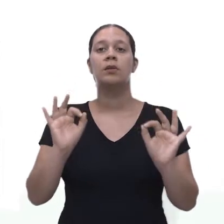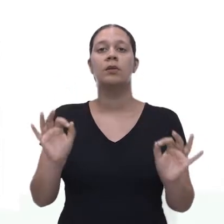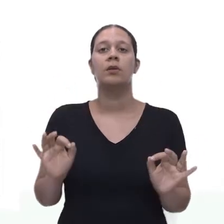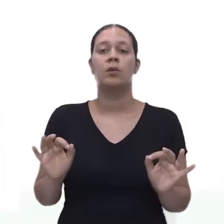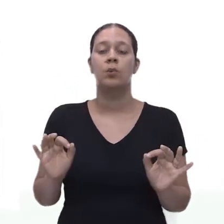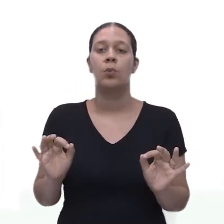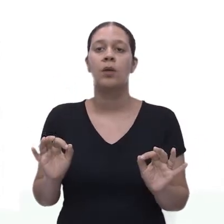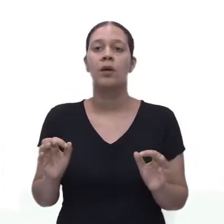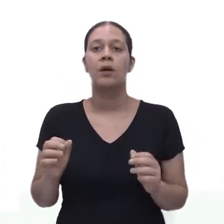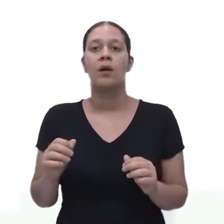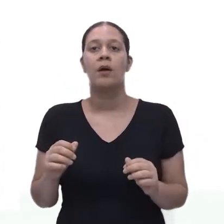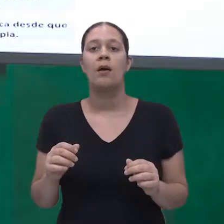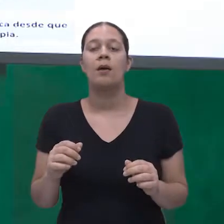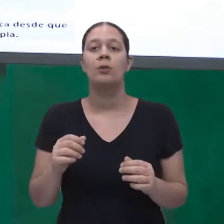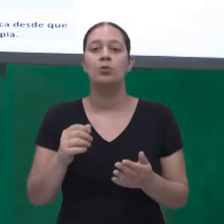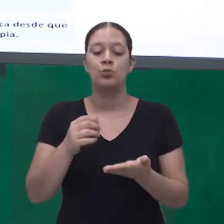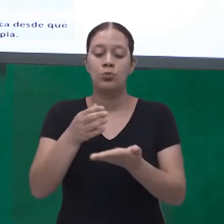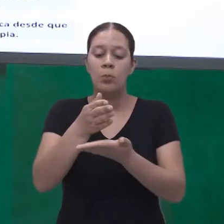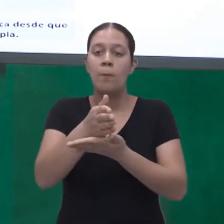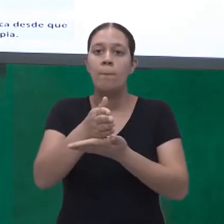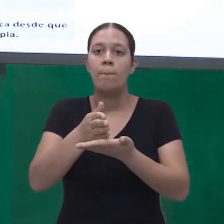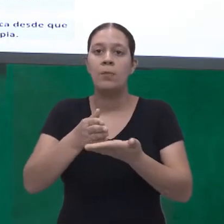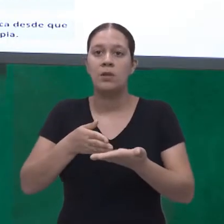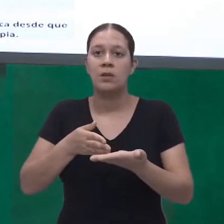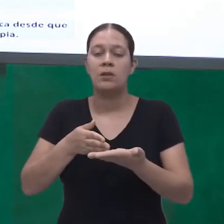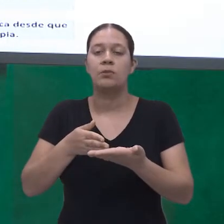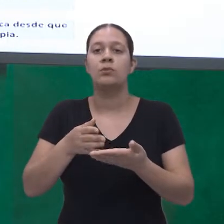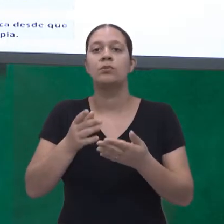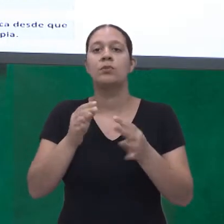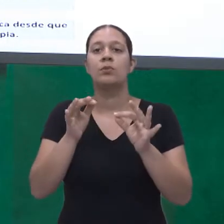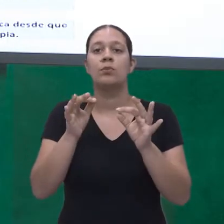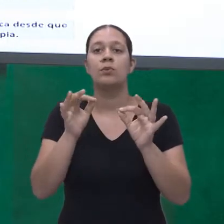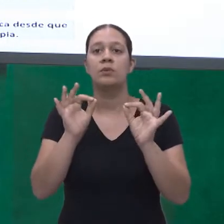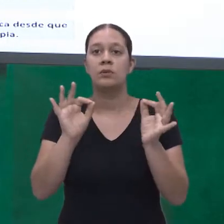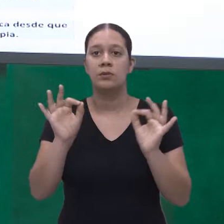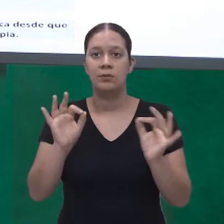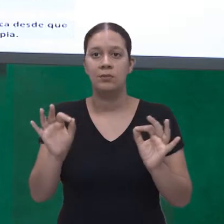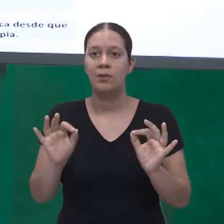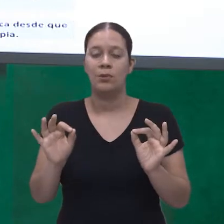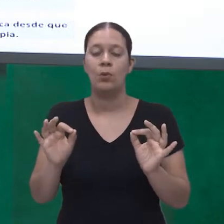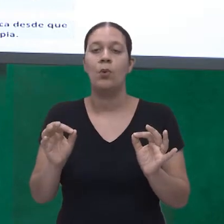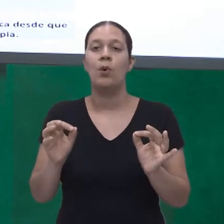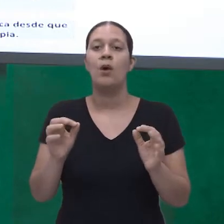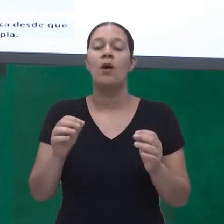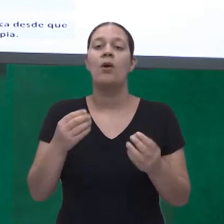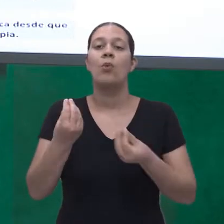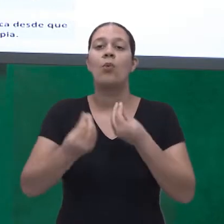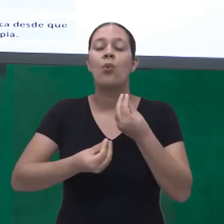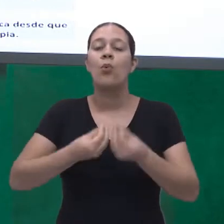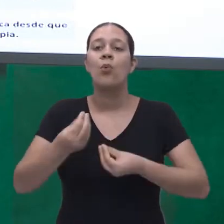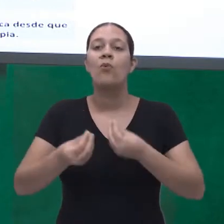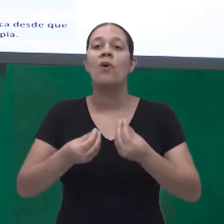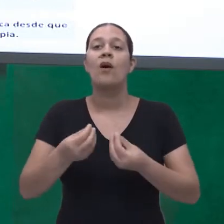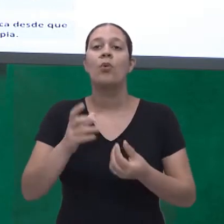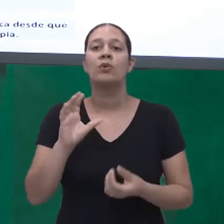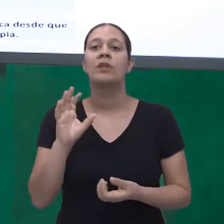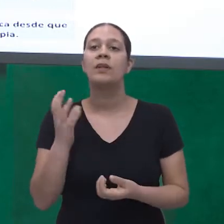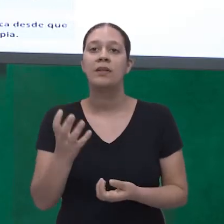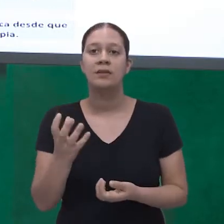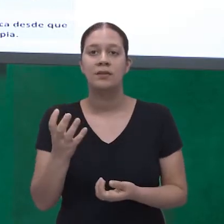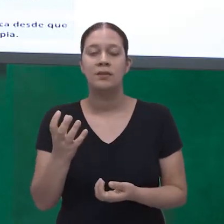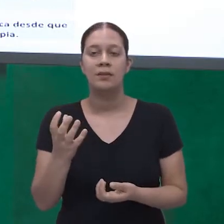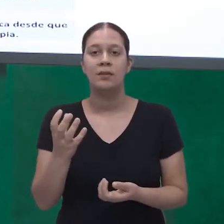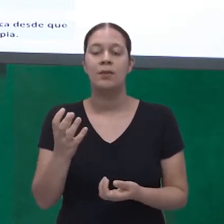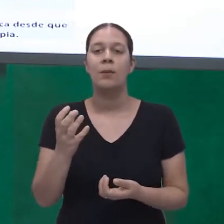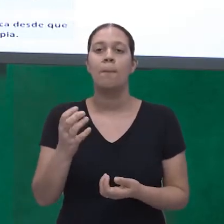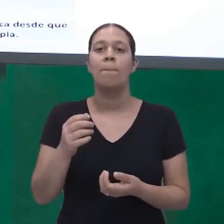dos estados intermediários. Então, a entalpia não depende de estado intermediário, de como a reação ocorre, dependendo